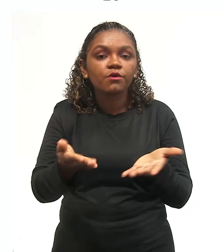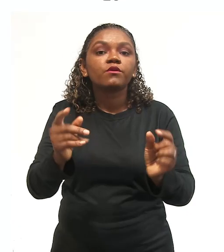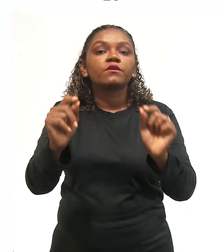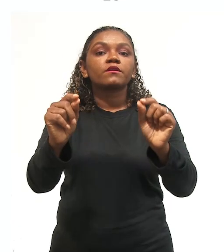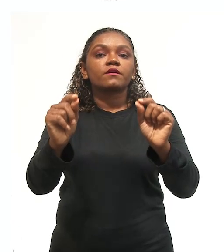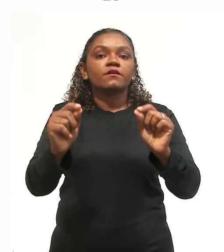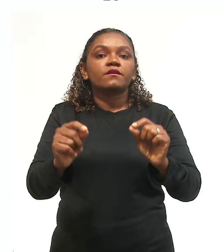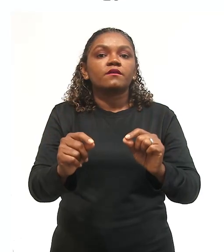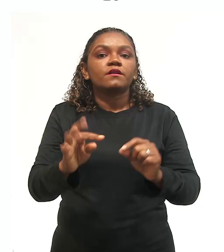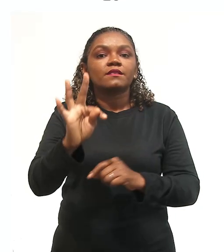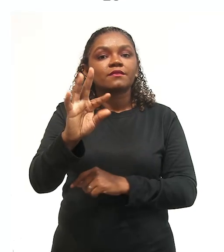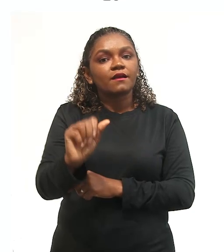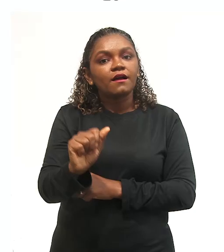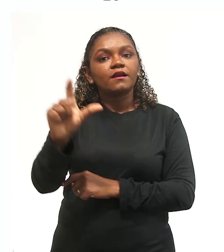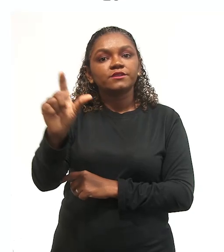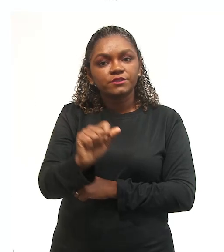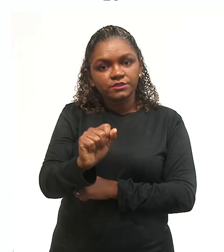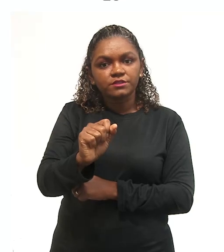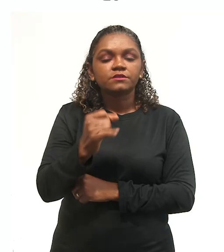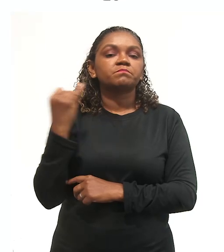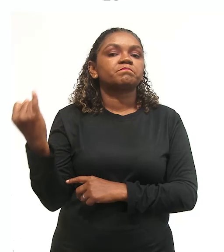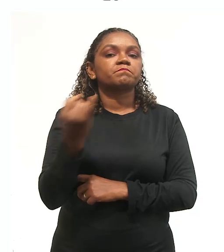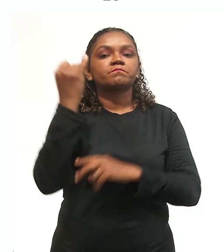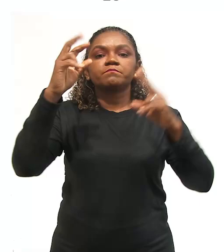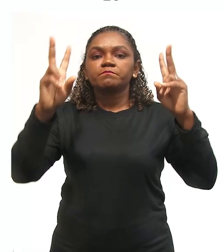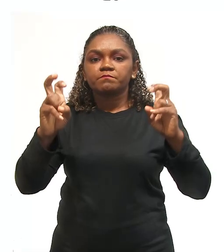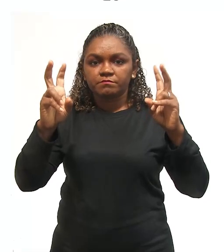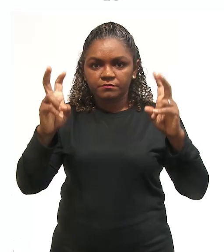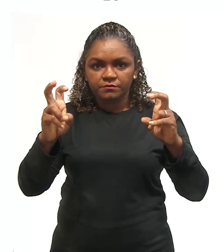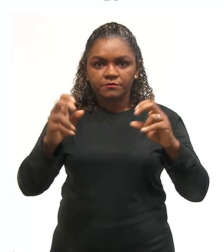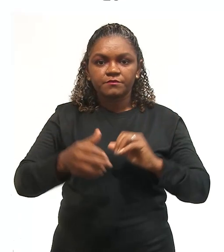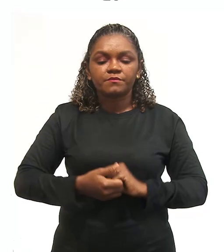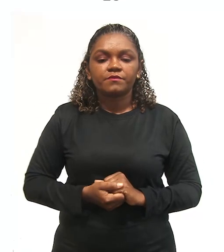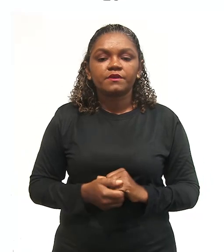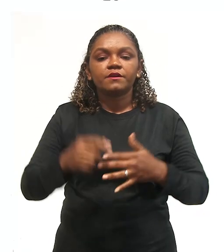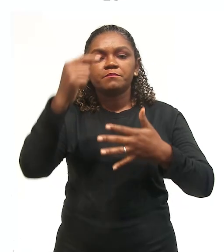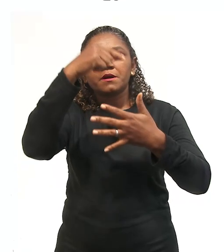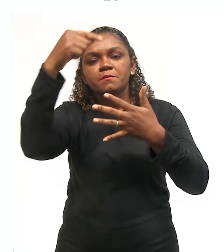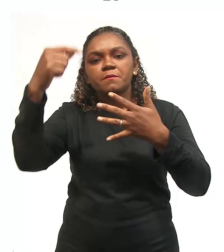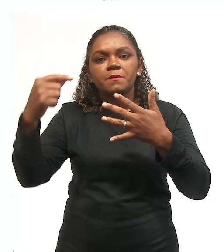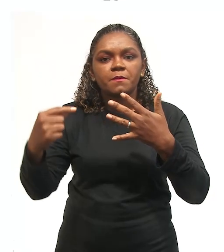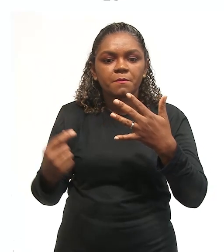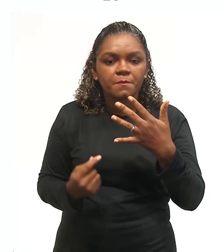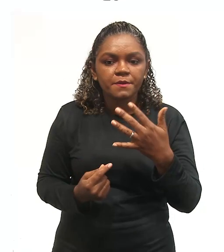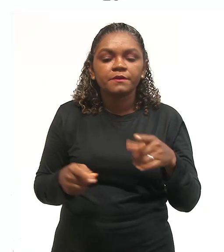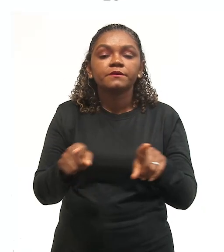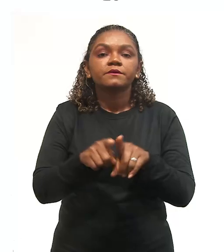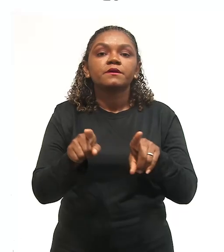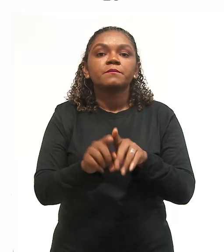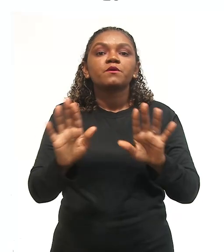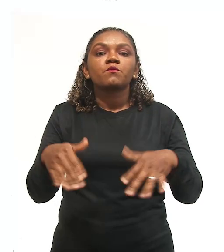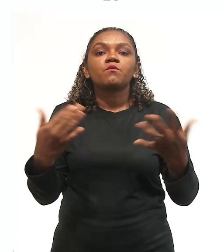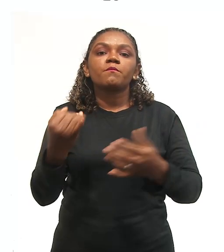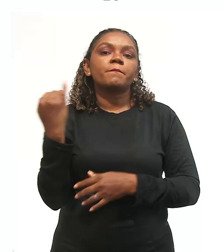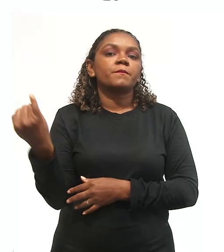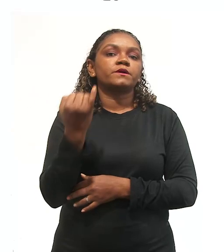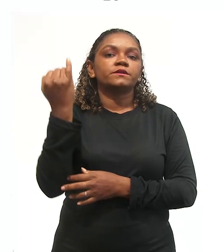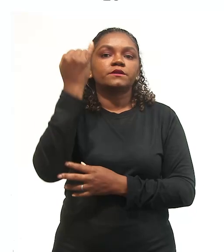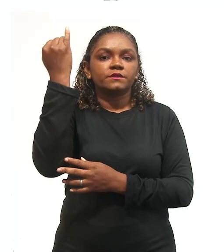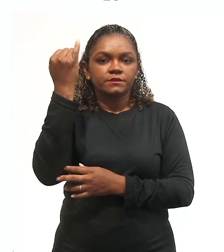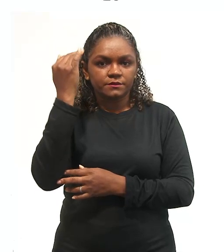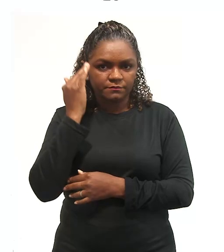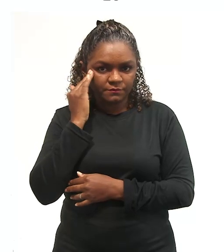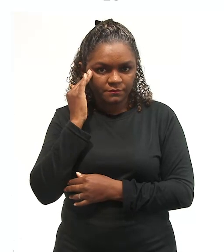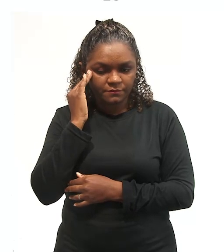ver aqui as taxas, as considerações importantes sobre as taxas, as suas definições e a